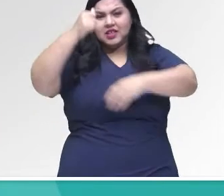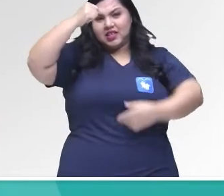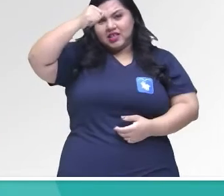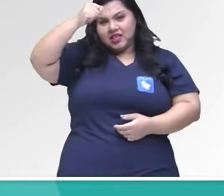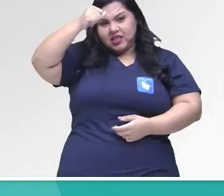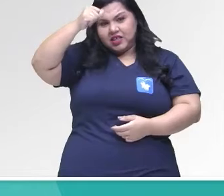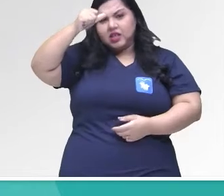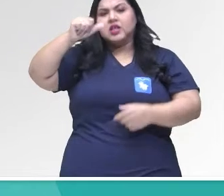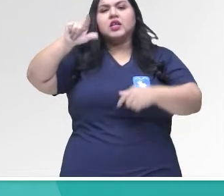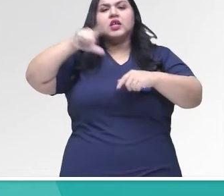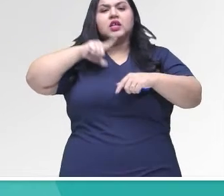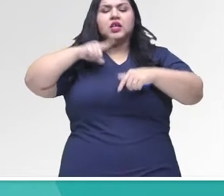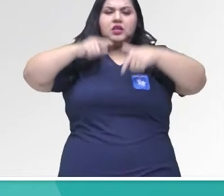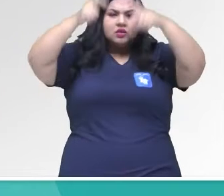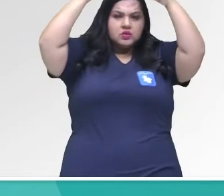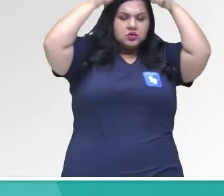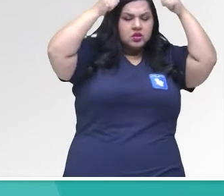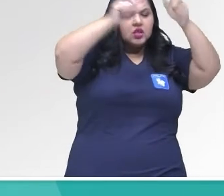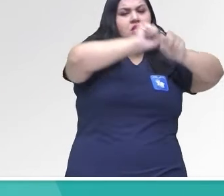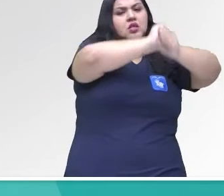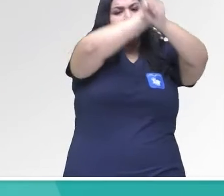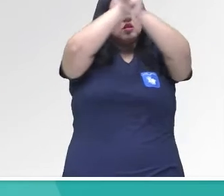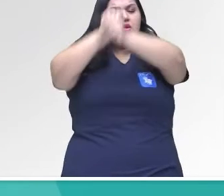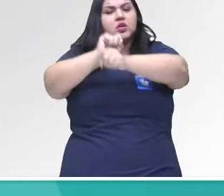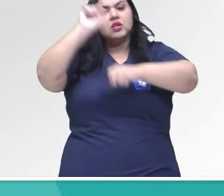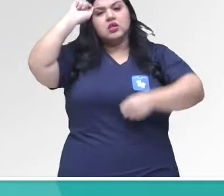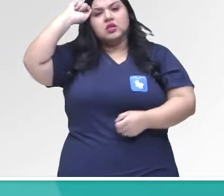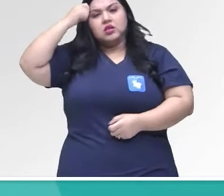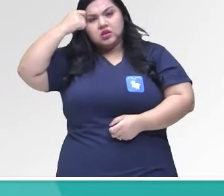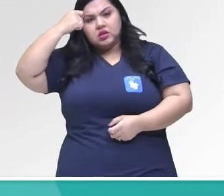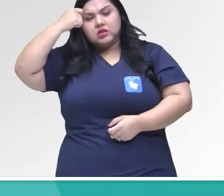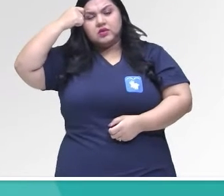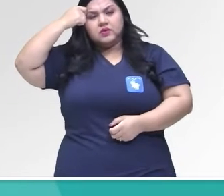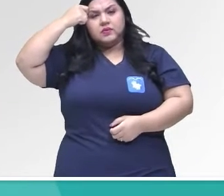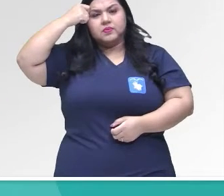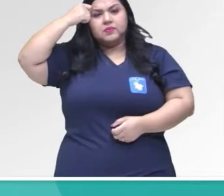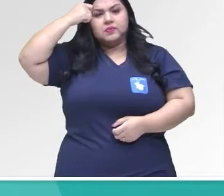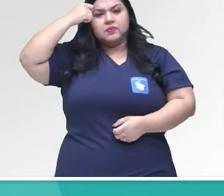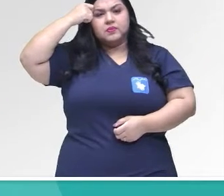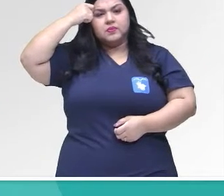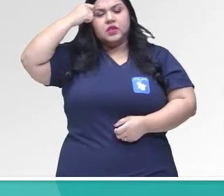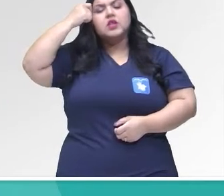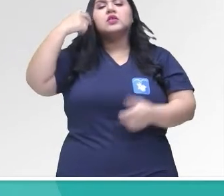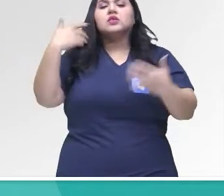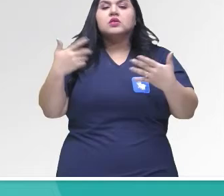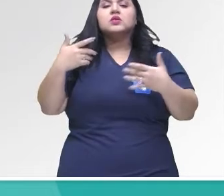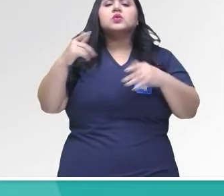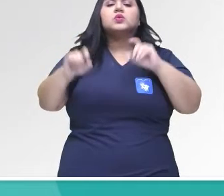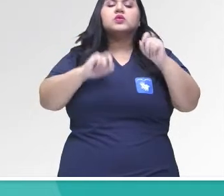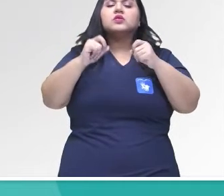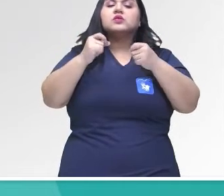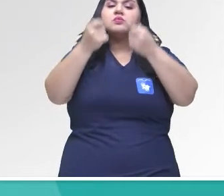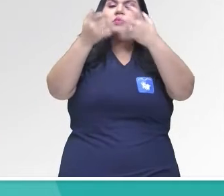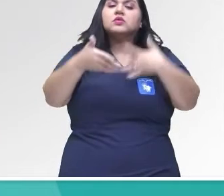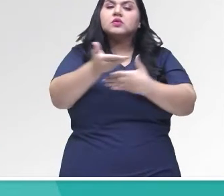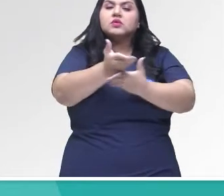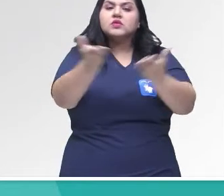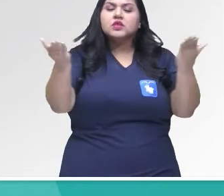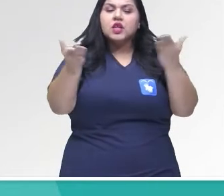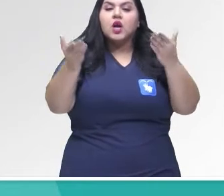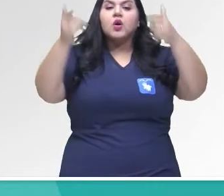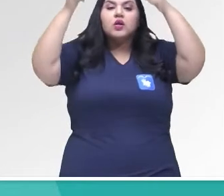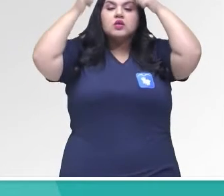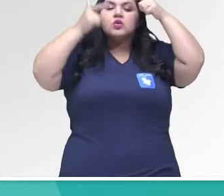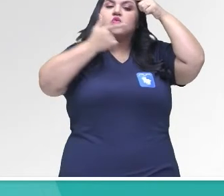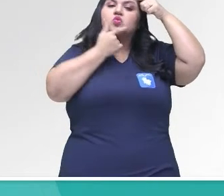a coroação de escravos, negros, né? É justamente aquilo que eu falei para vocês, a coroação do rei. Ele era o